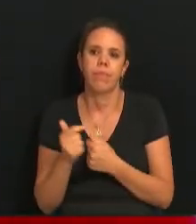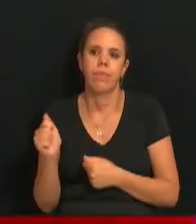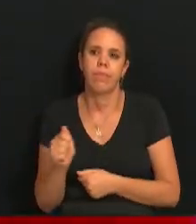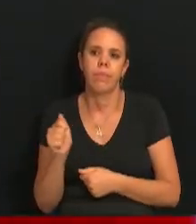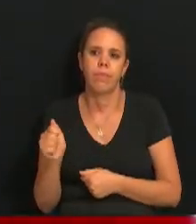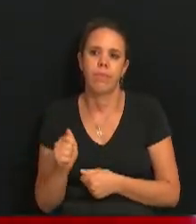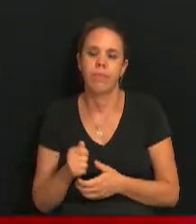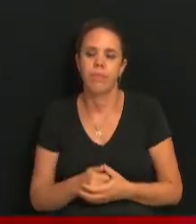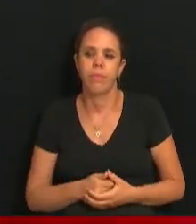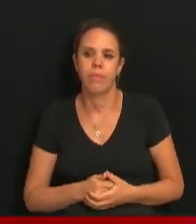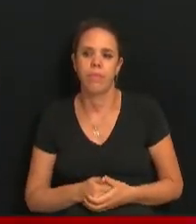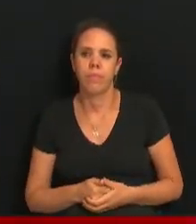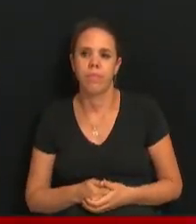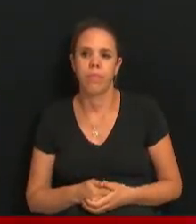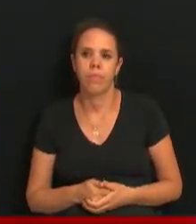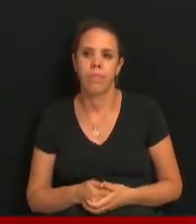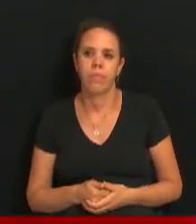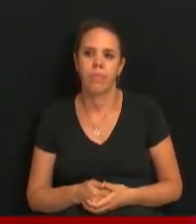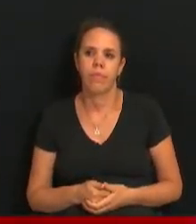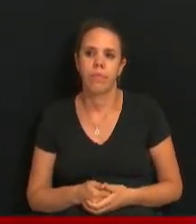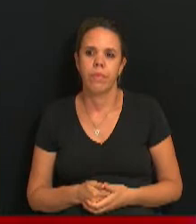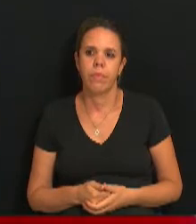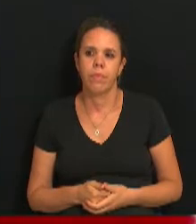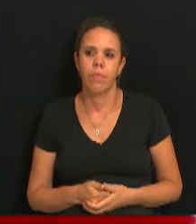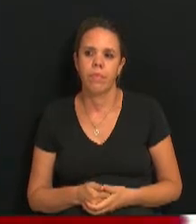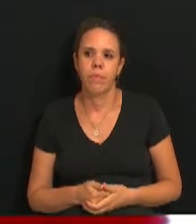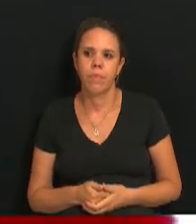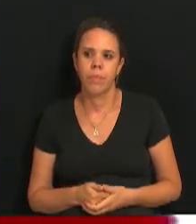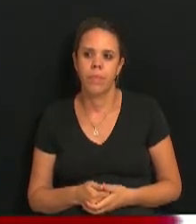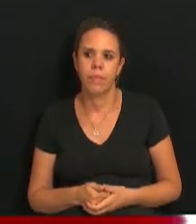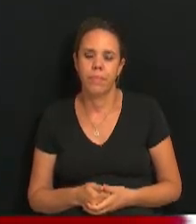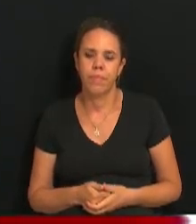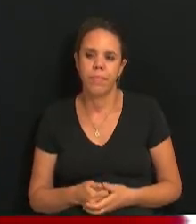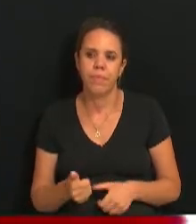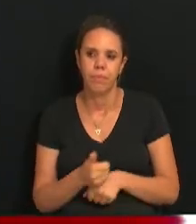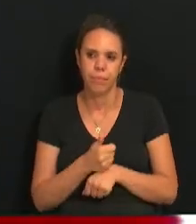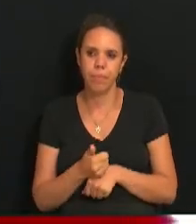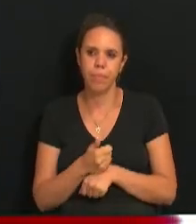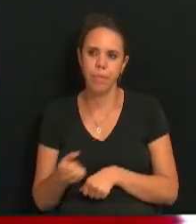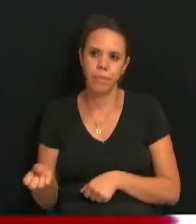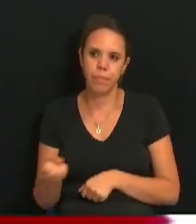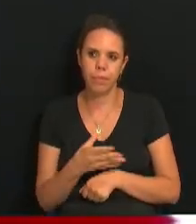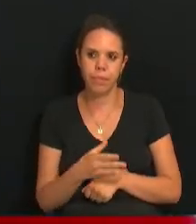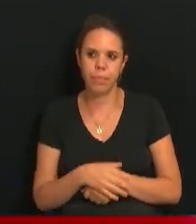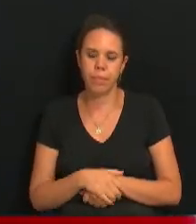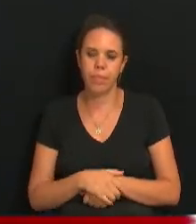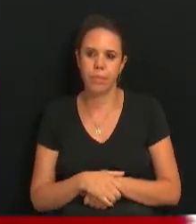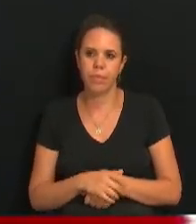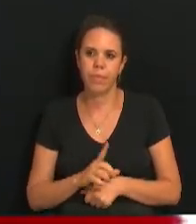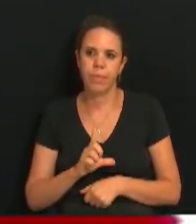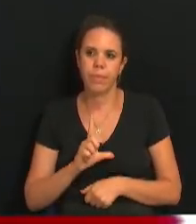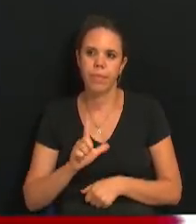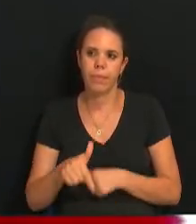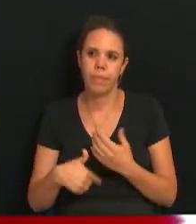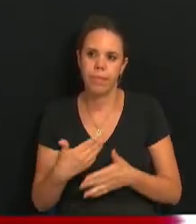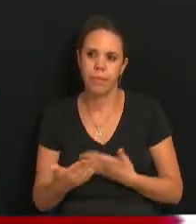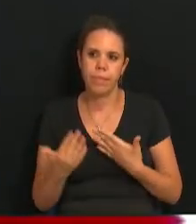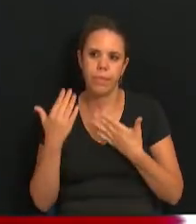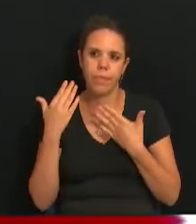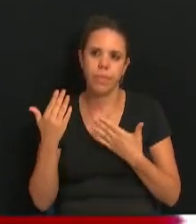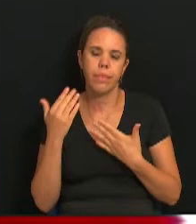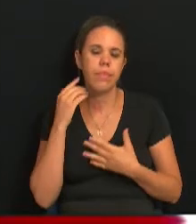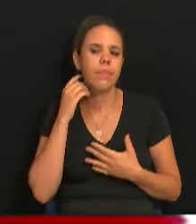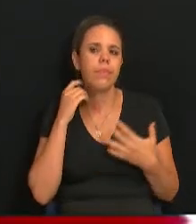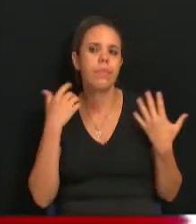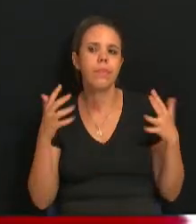Adjuntos 1 e 2 de Campinas, e é isso, é um cargo novo. Depois disso, eu quero agradecer e parabenizar